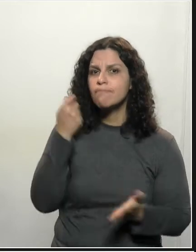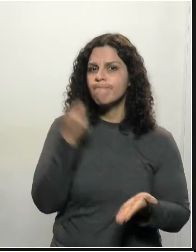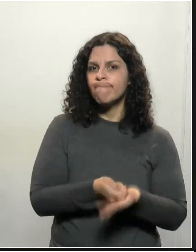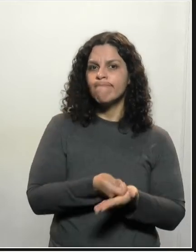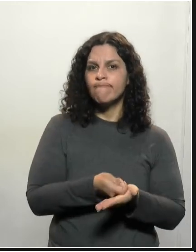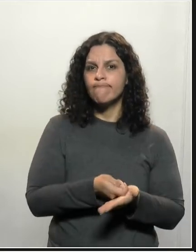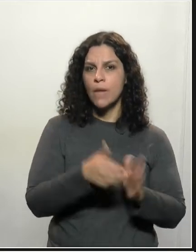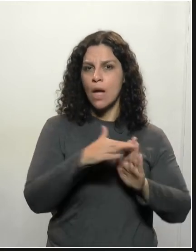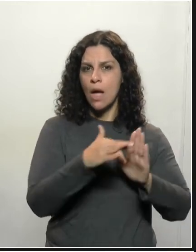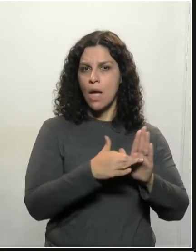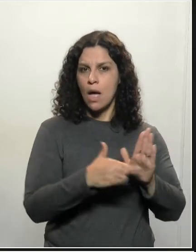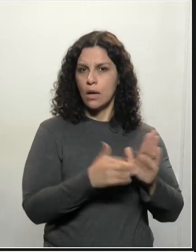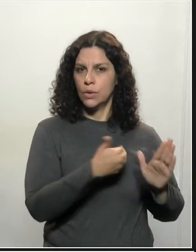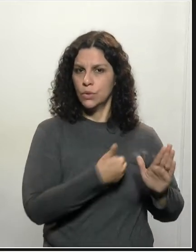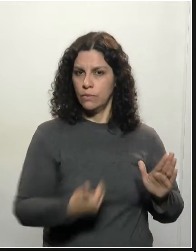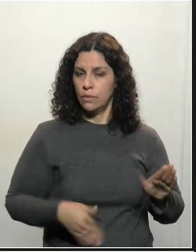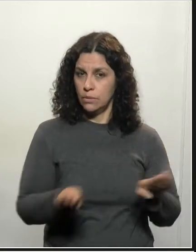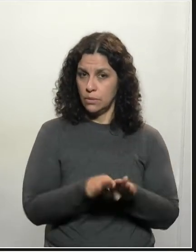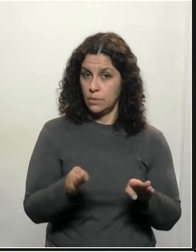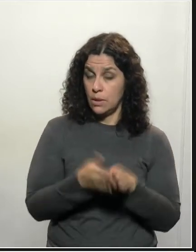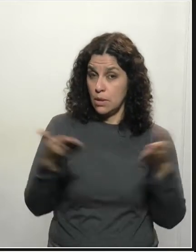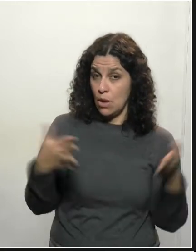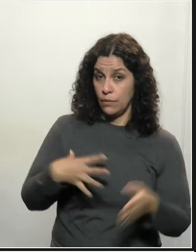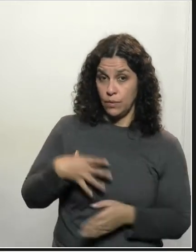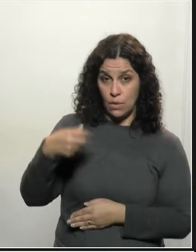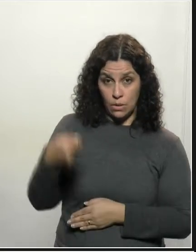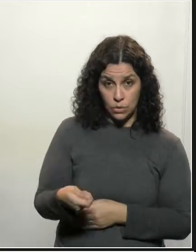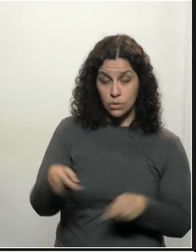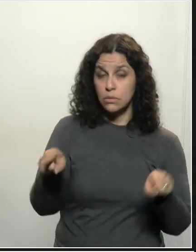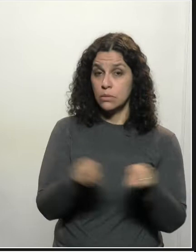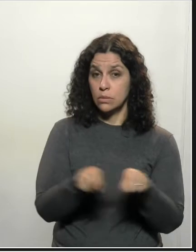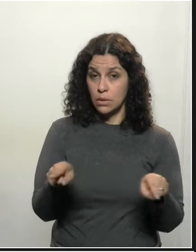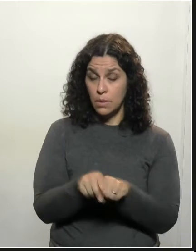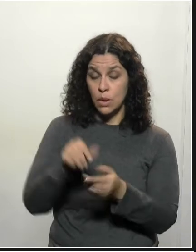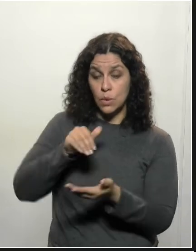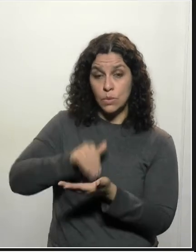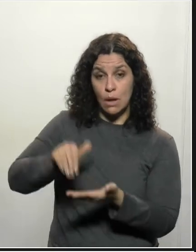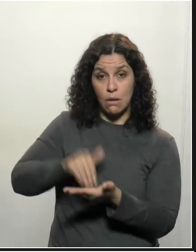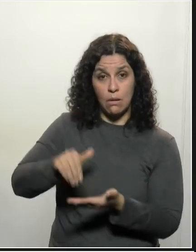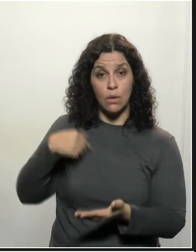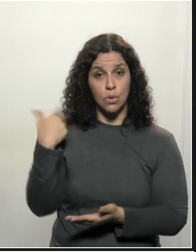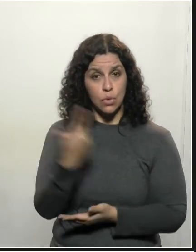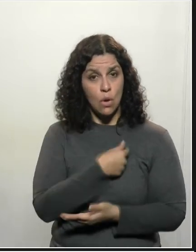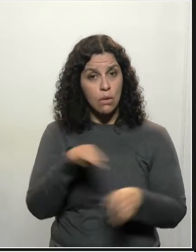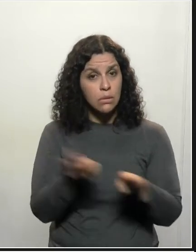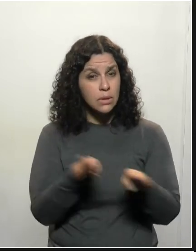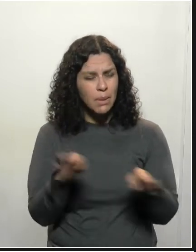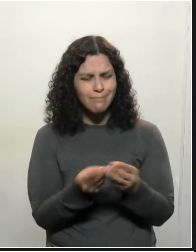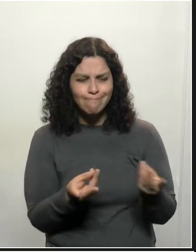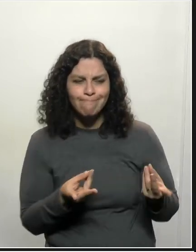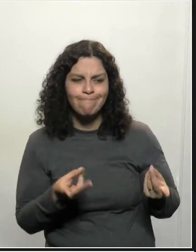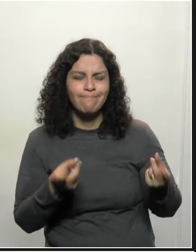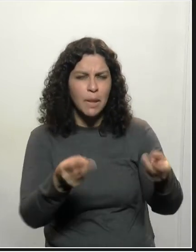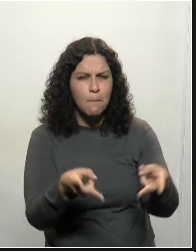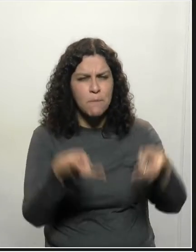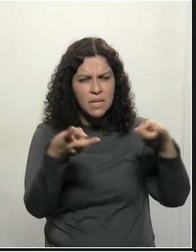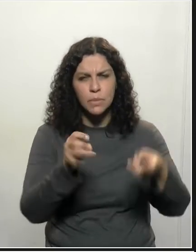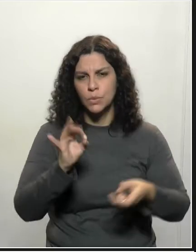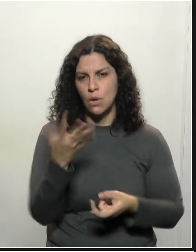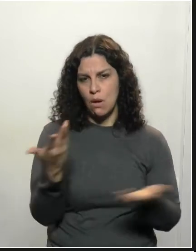pandemia. O governador Ratinho Júnior, bem como os secretários e todos nós somos sensíveis ao momento que estamos